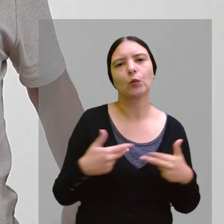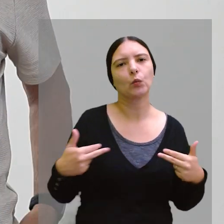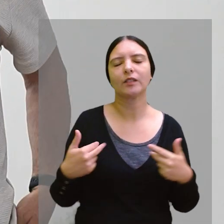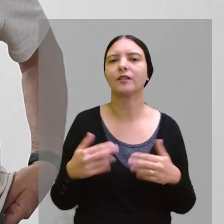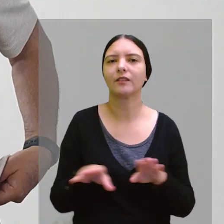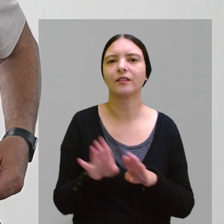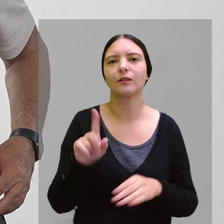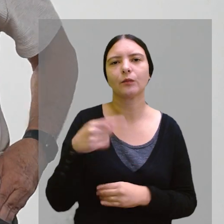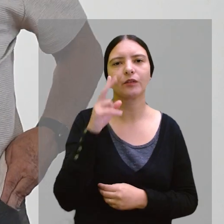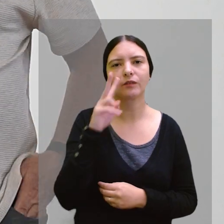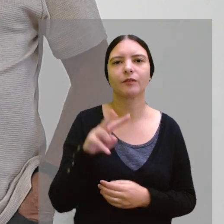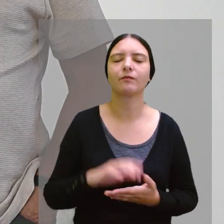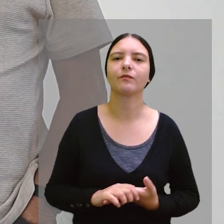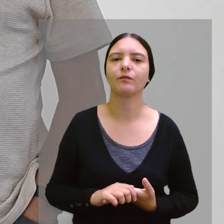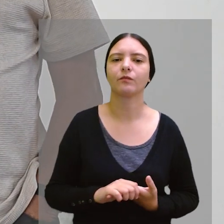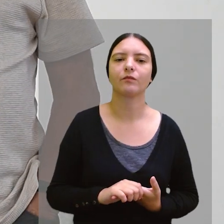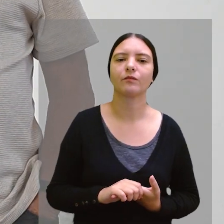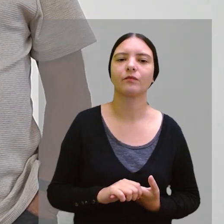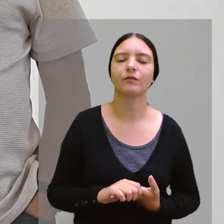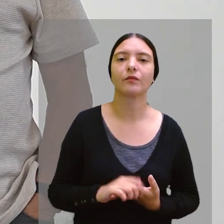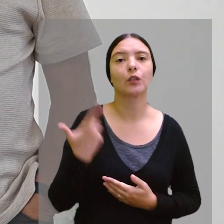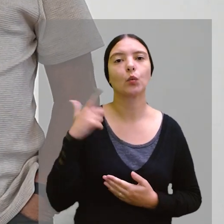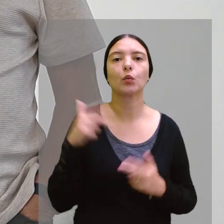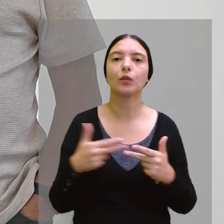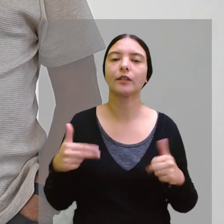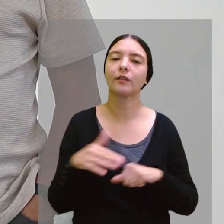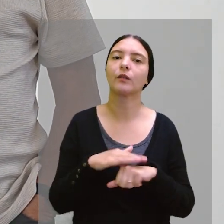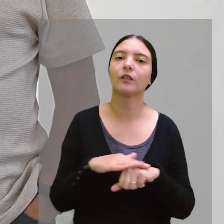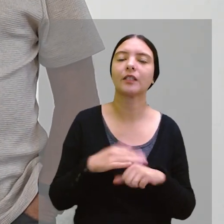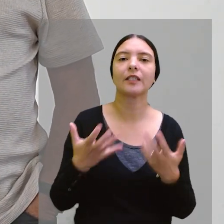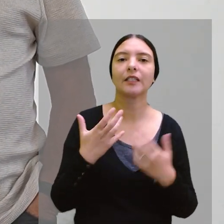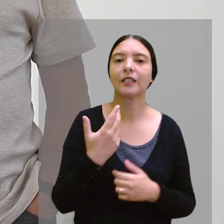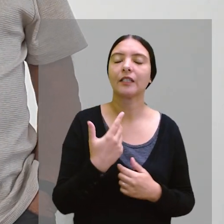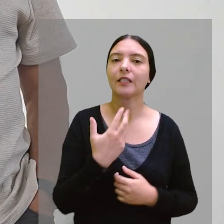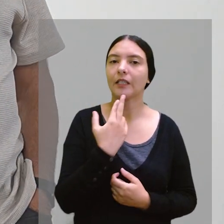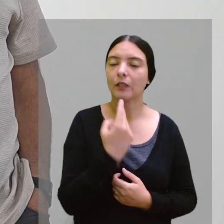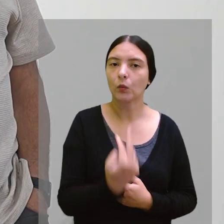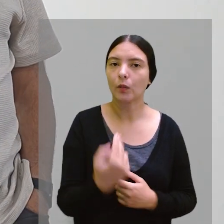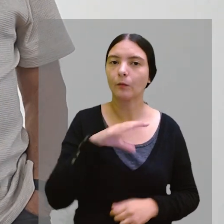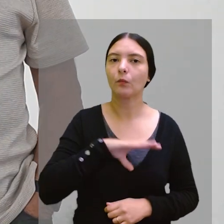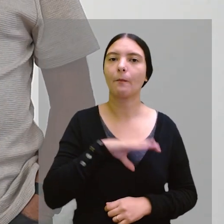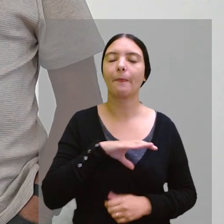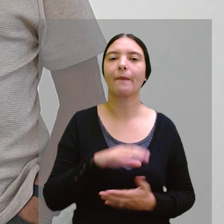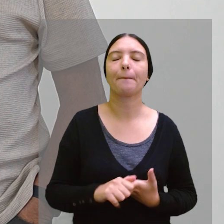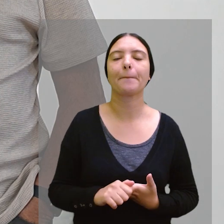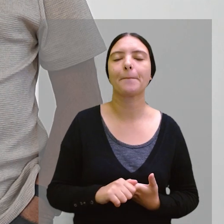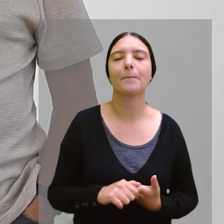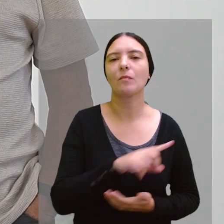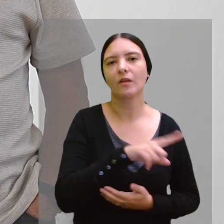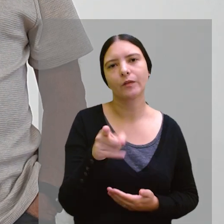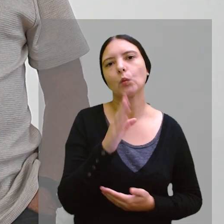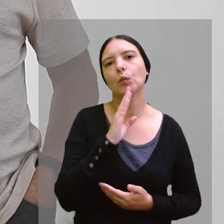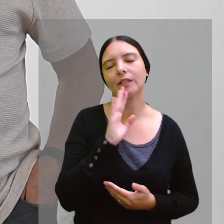igual nós vamos ver daqui a pouquinho. A outra coisa que eu queria só falar é o seguinte: a língua portuguesa é uma língua, como vocês